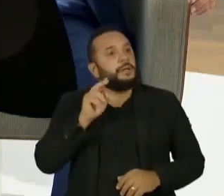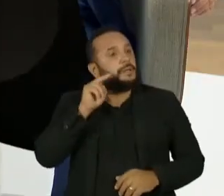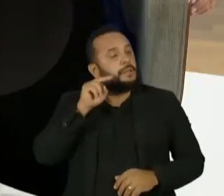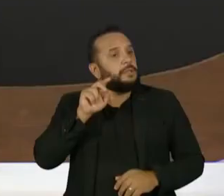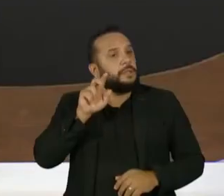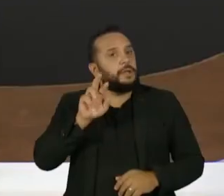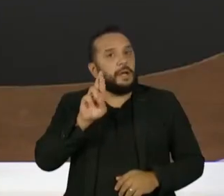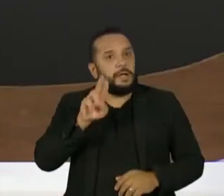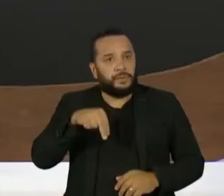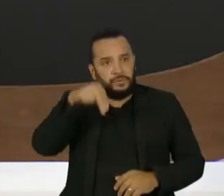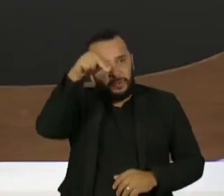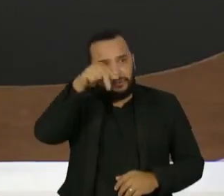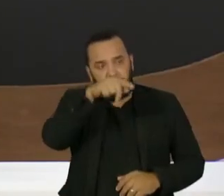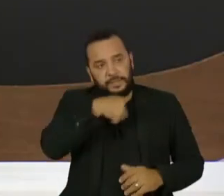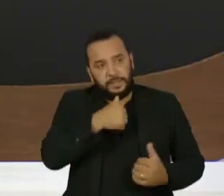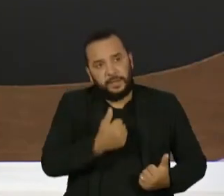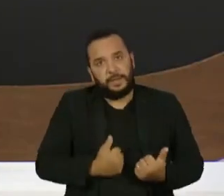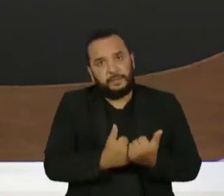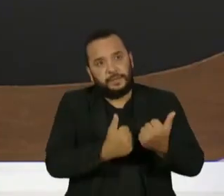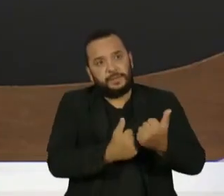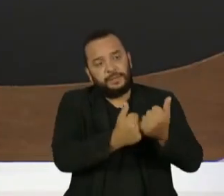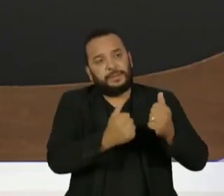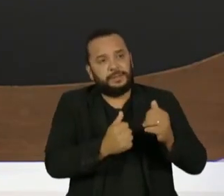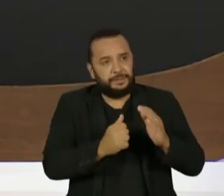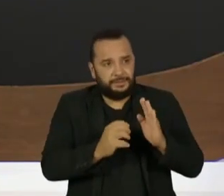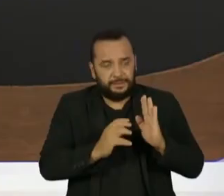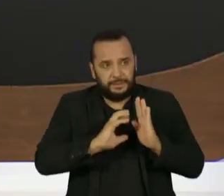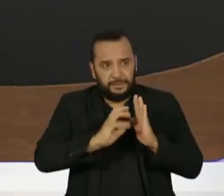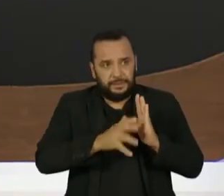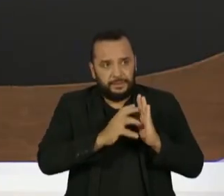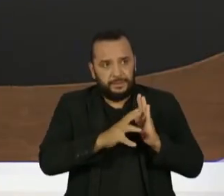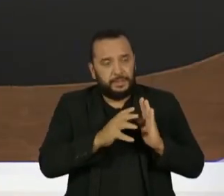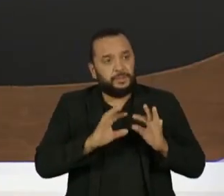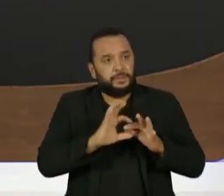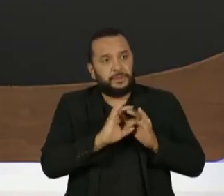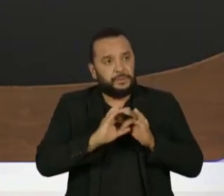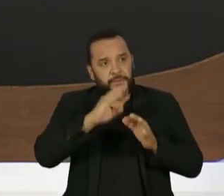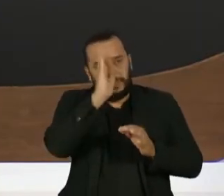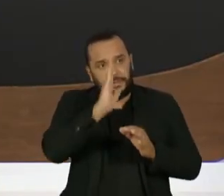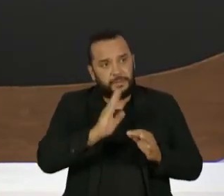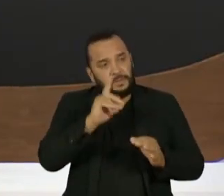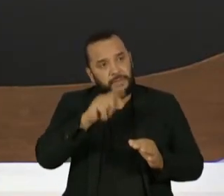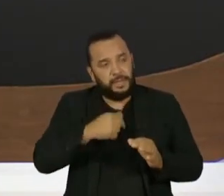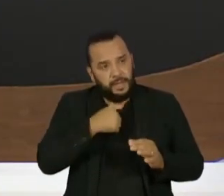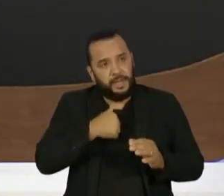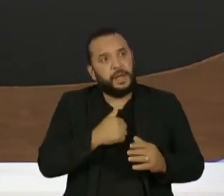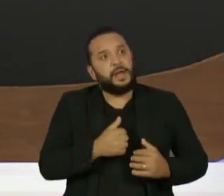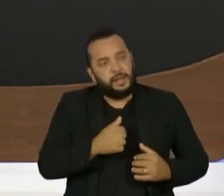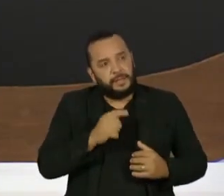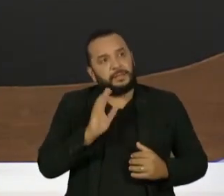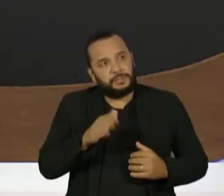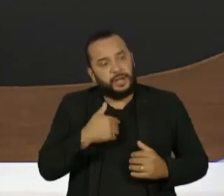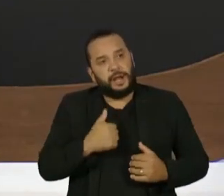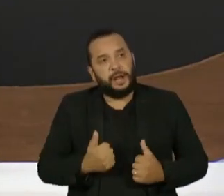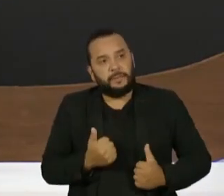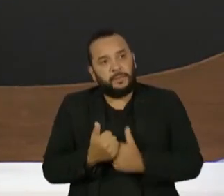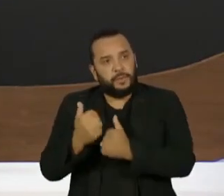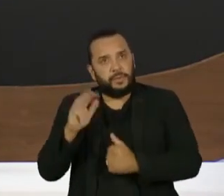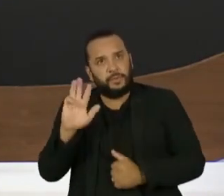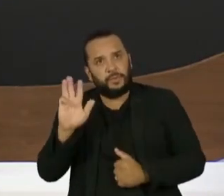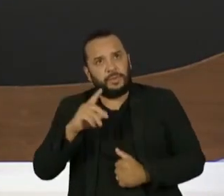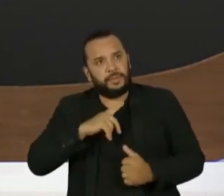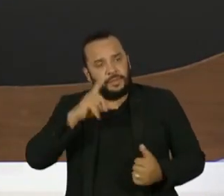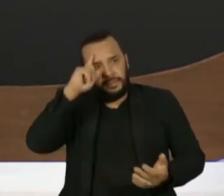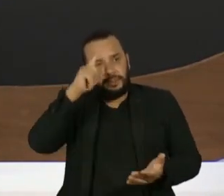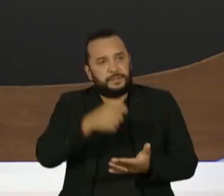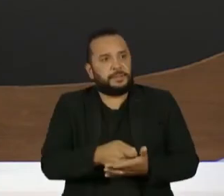União Brasil, que hoje, pelo menos teoricamente, está na base de apoio do presidente Lula. E deve haver uma decisão